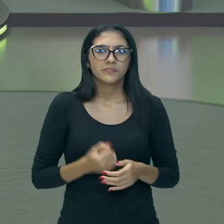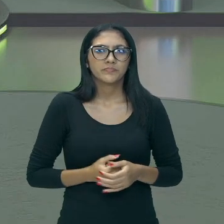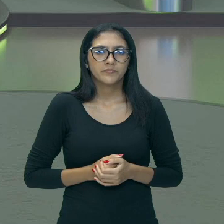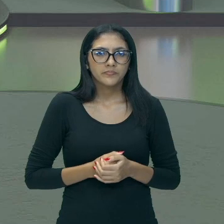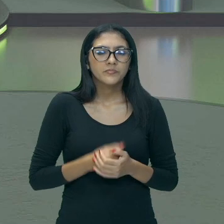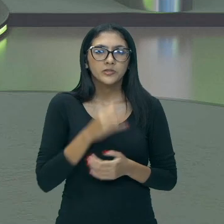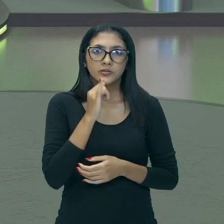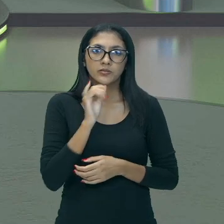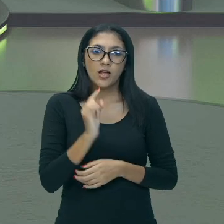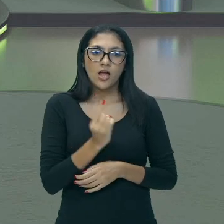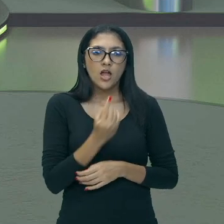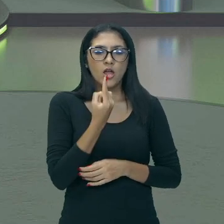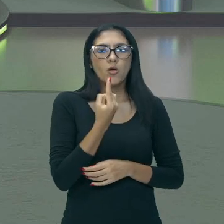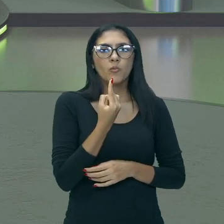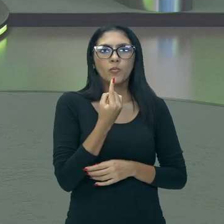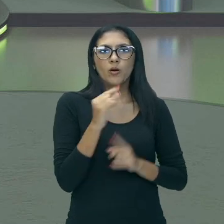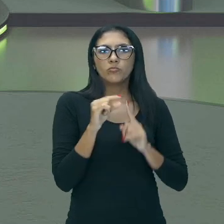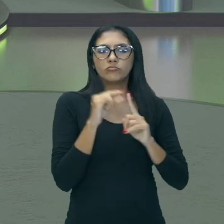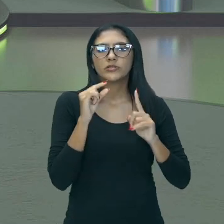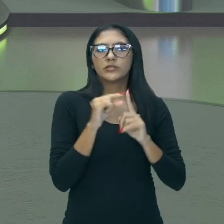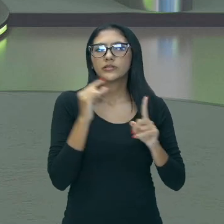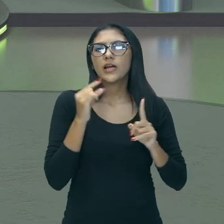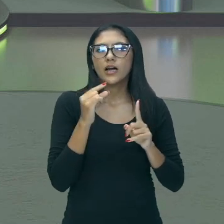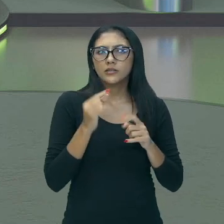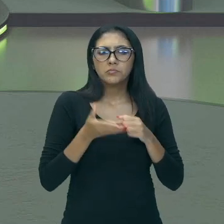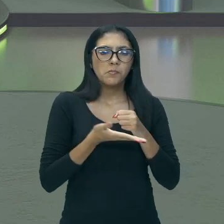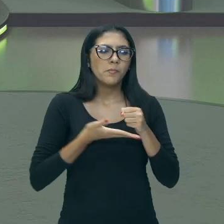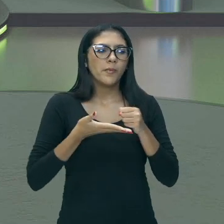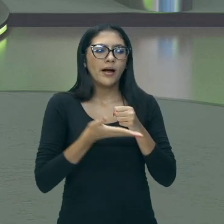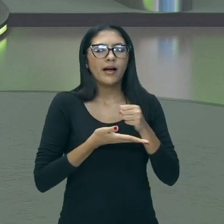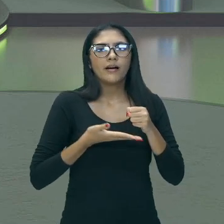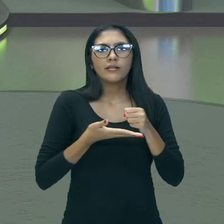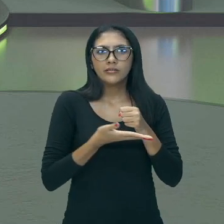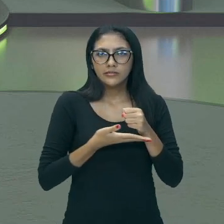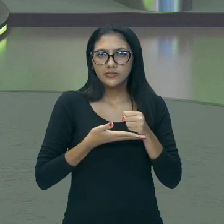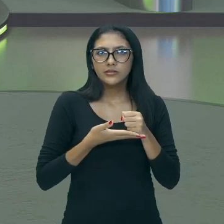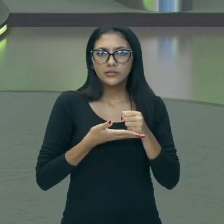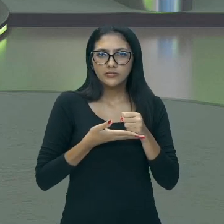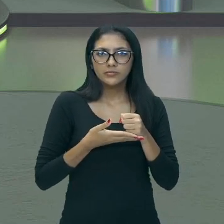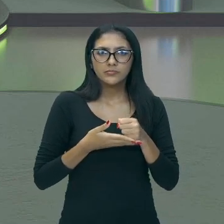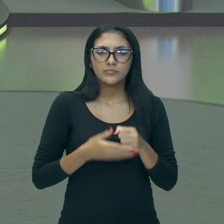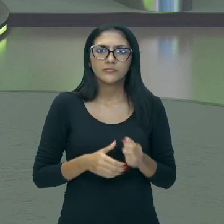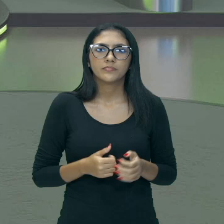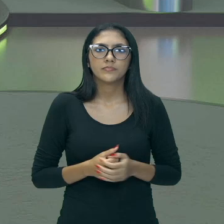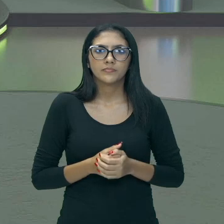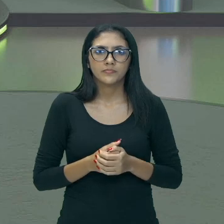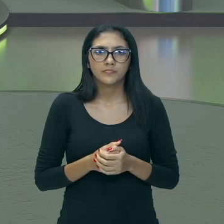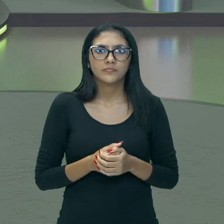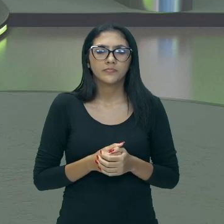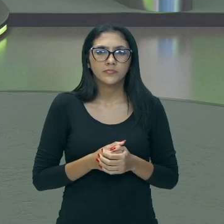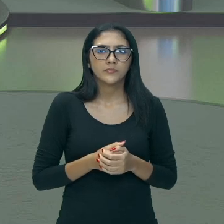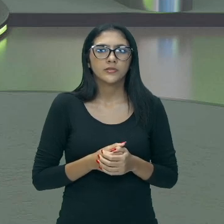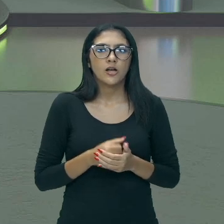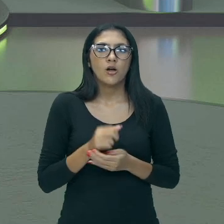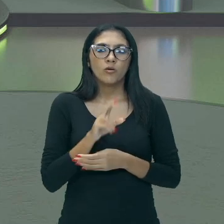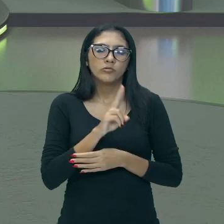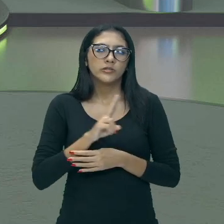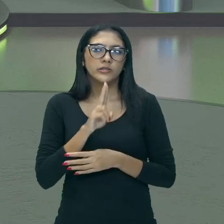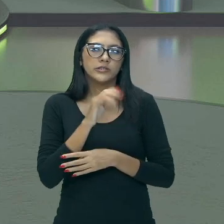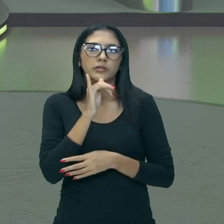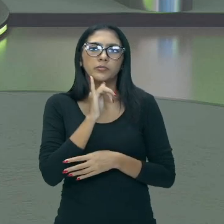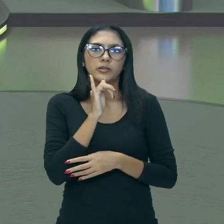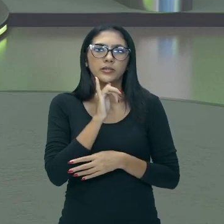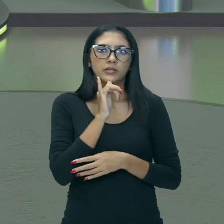uma unidade base do Sistema Internacional de Unidades para a grandeza